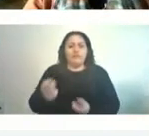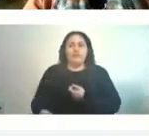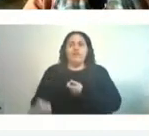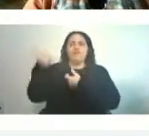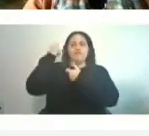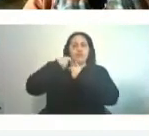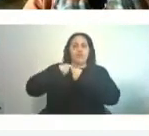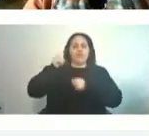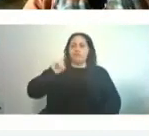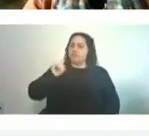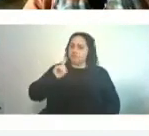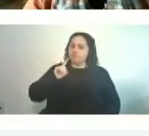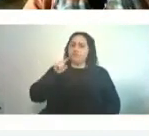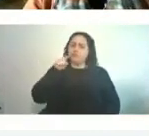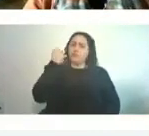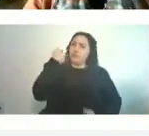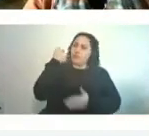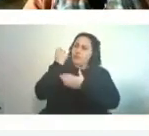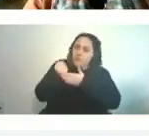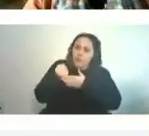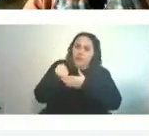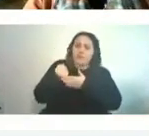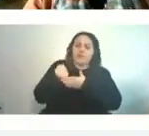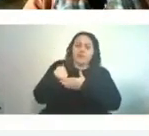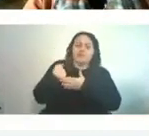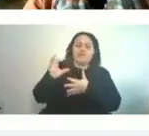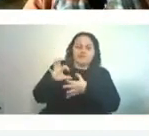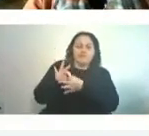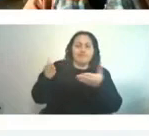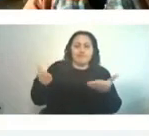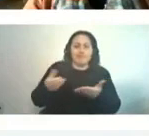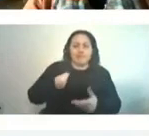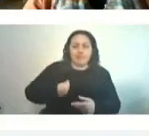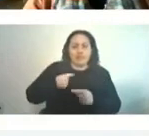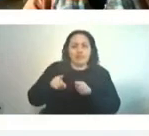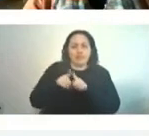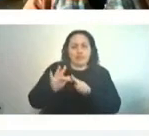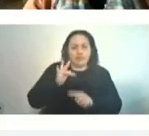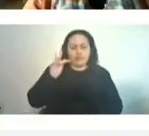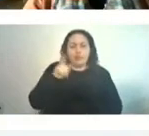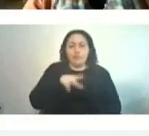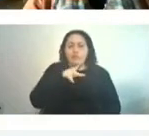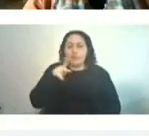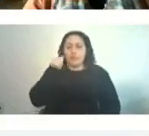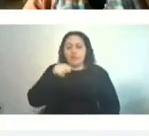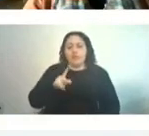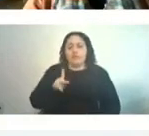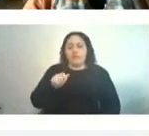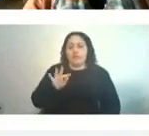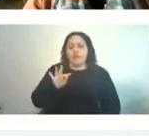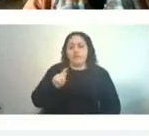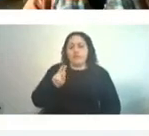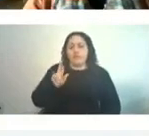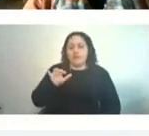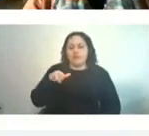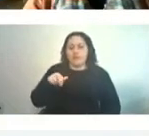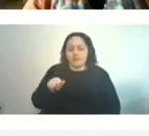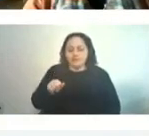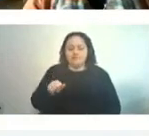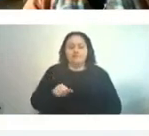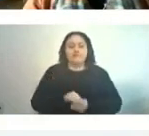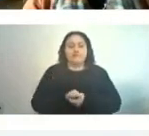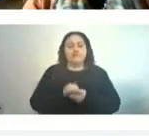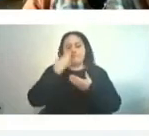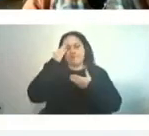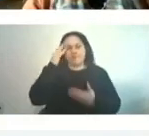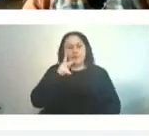e incluiu no presente e futuro. Ah, isso a professora Catarina escreveu. Obrigada, professora Maria Isabel,